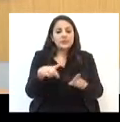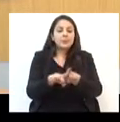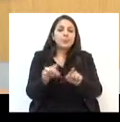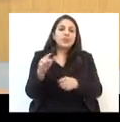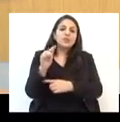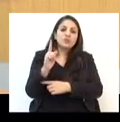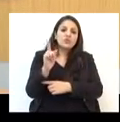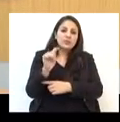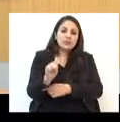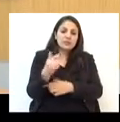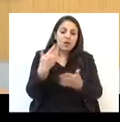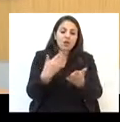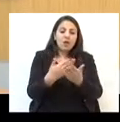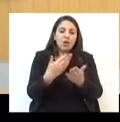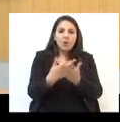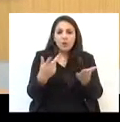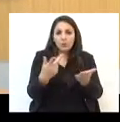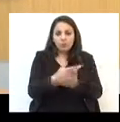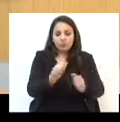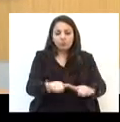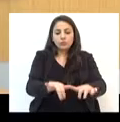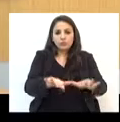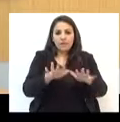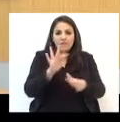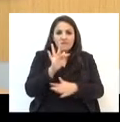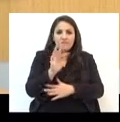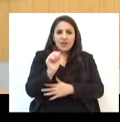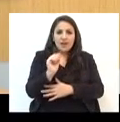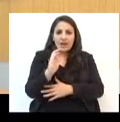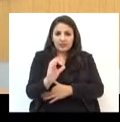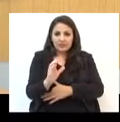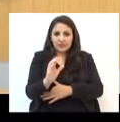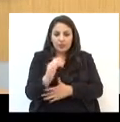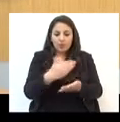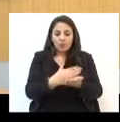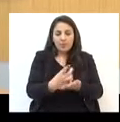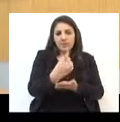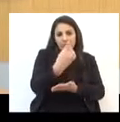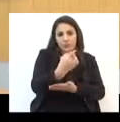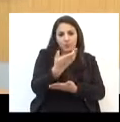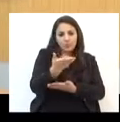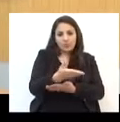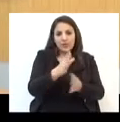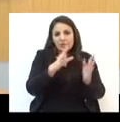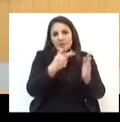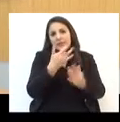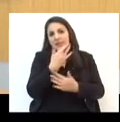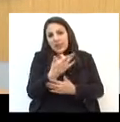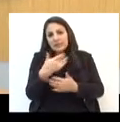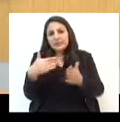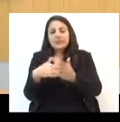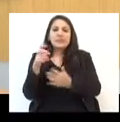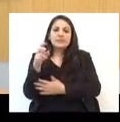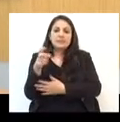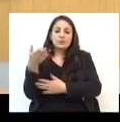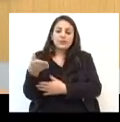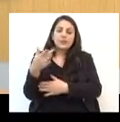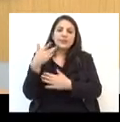17. As aulas acontecem no auditório da FEAC entre a 1h30 e 5 horas da tarde.